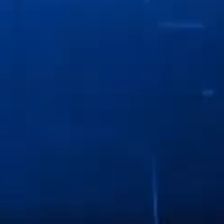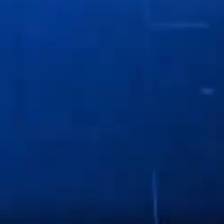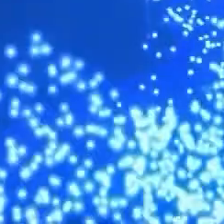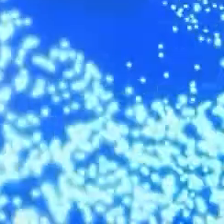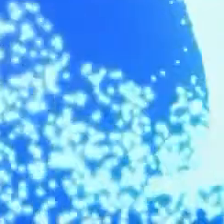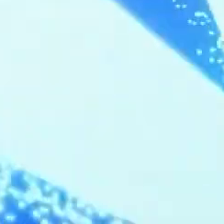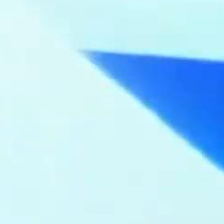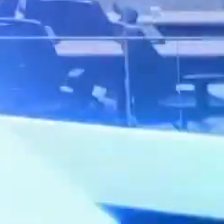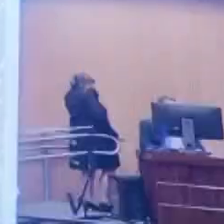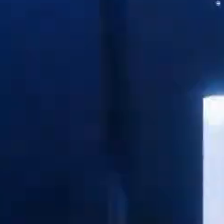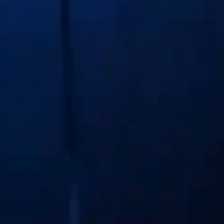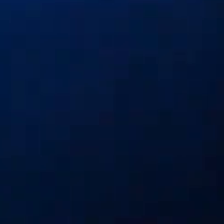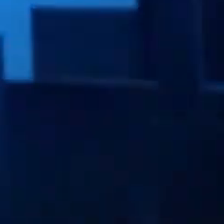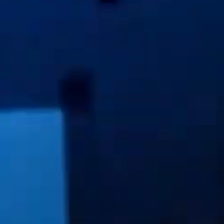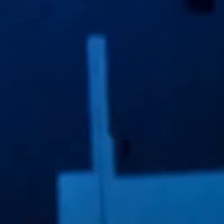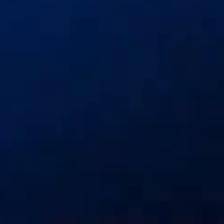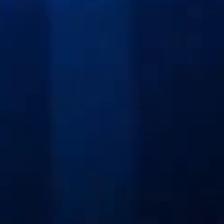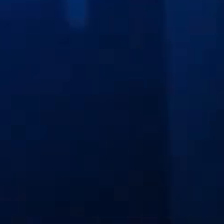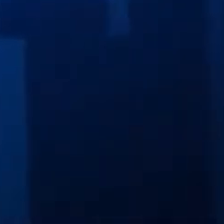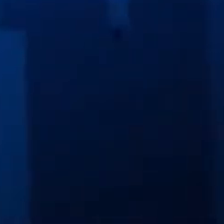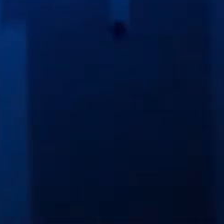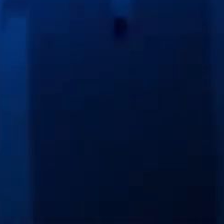E aí